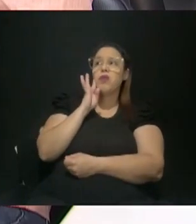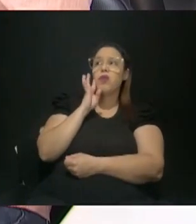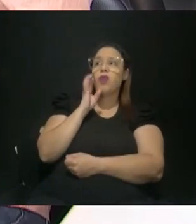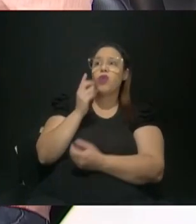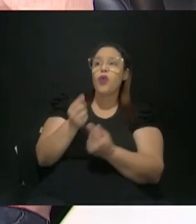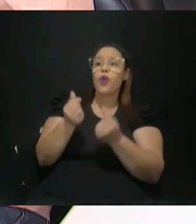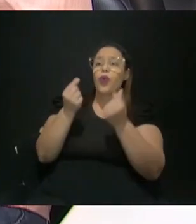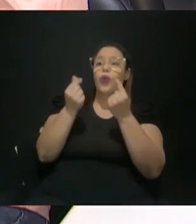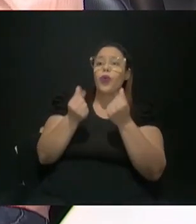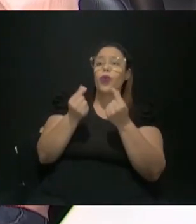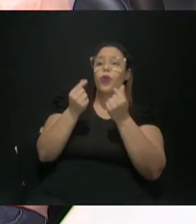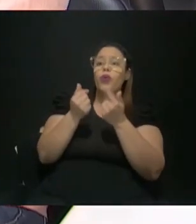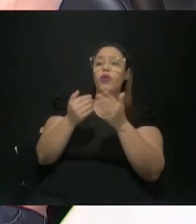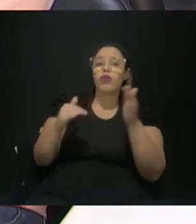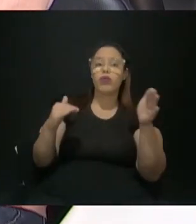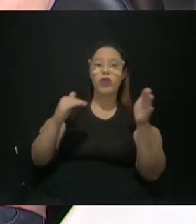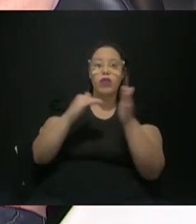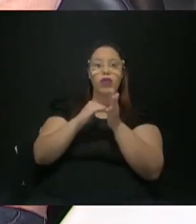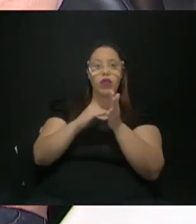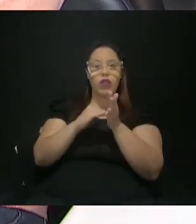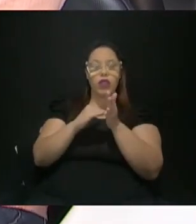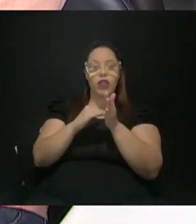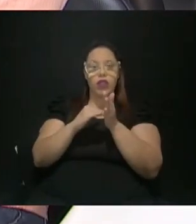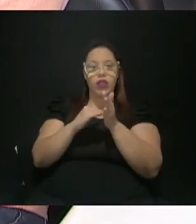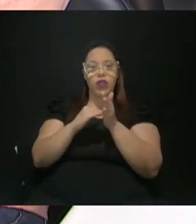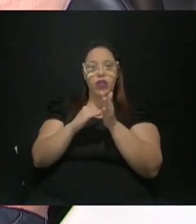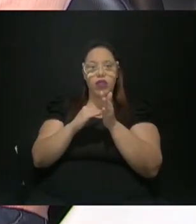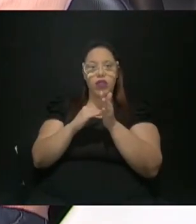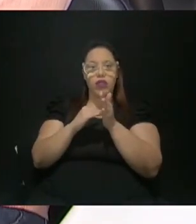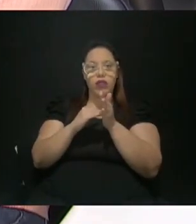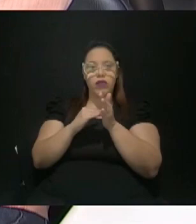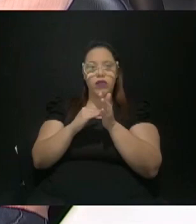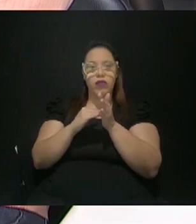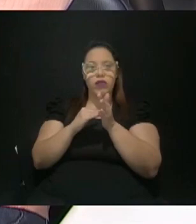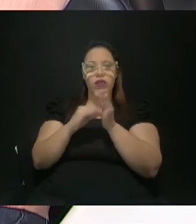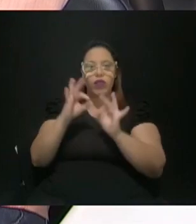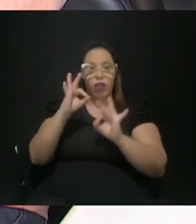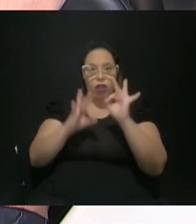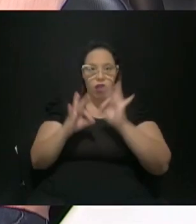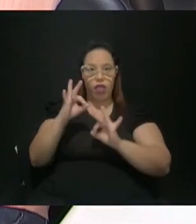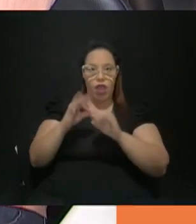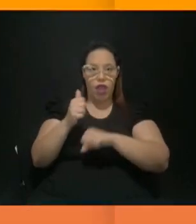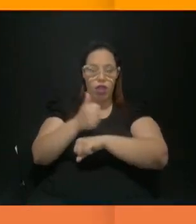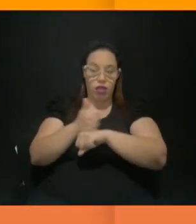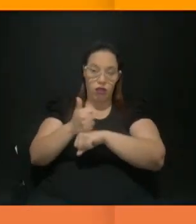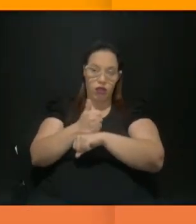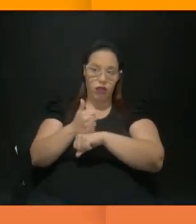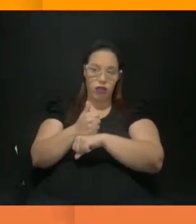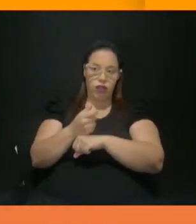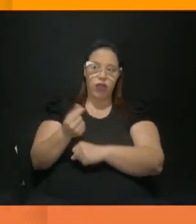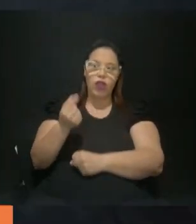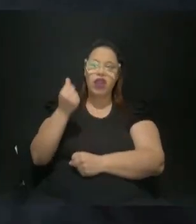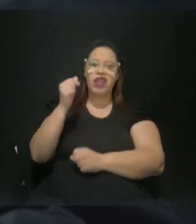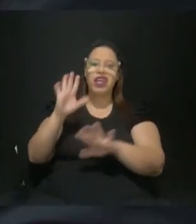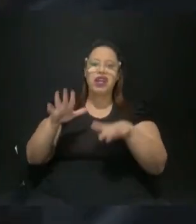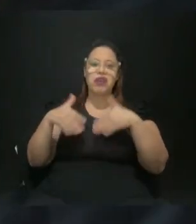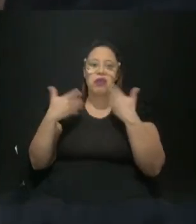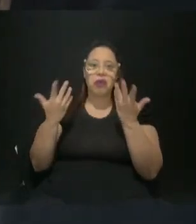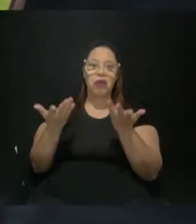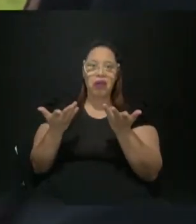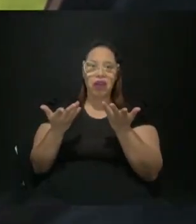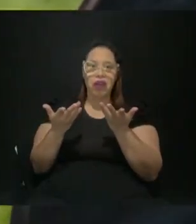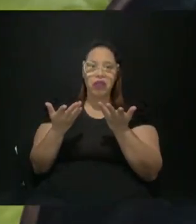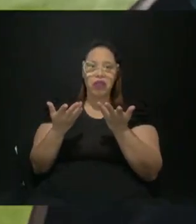que entra fazendo já é técnico na função, ele ganha quanto? Qual é o valor? Um